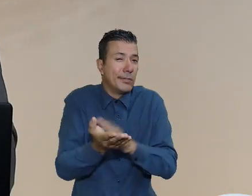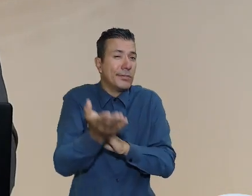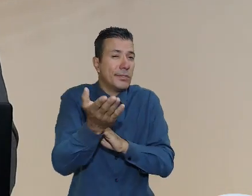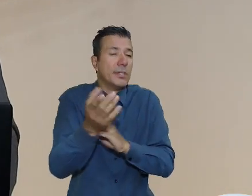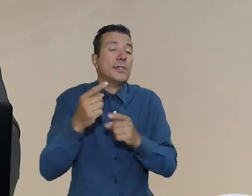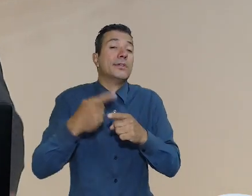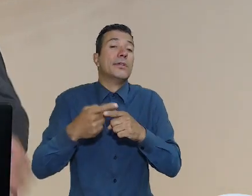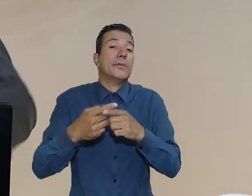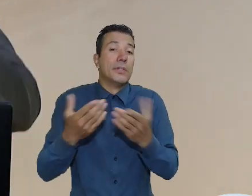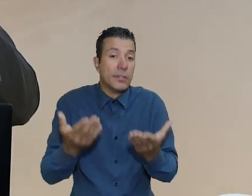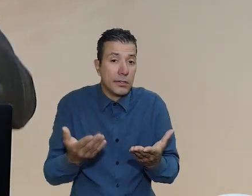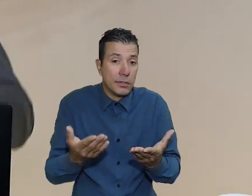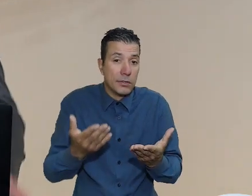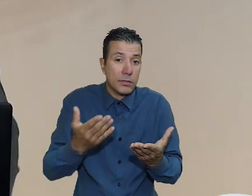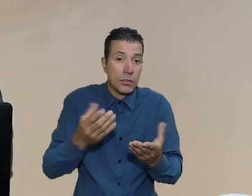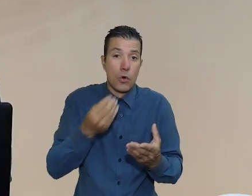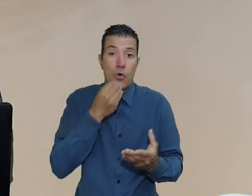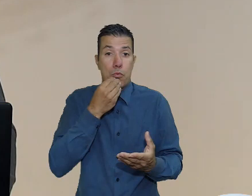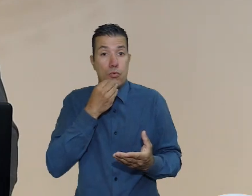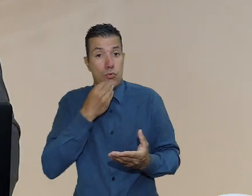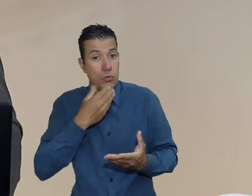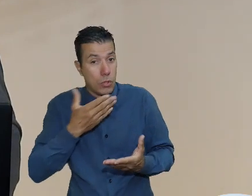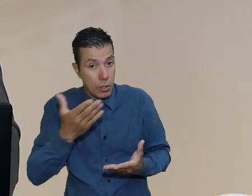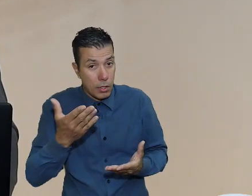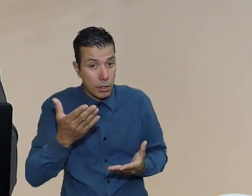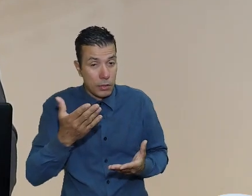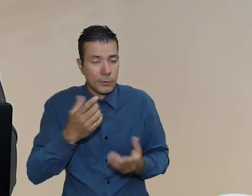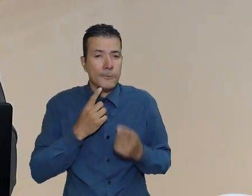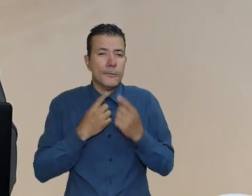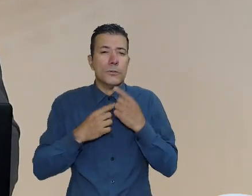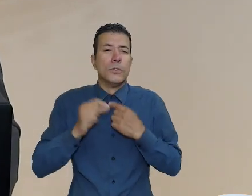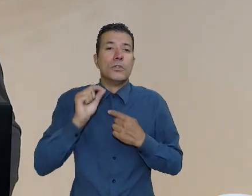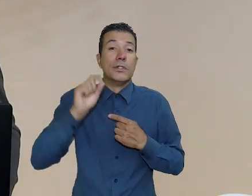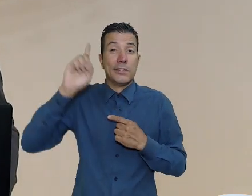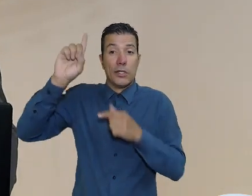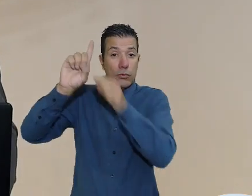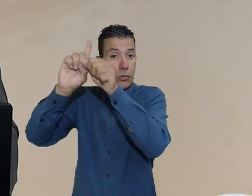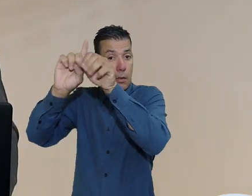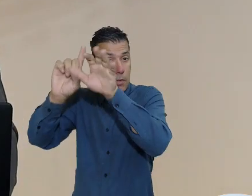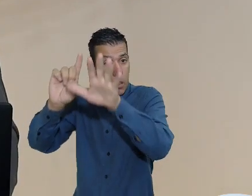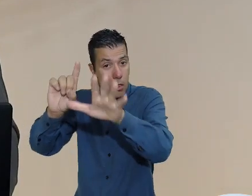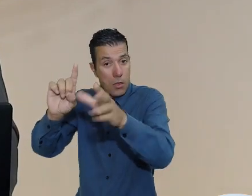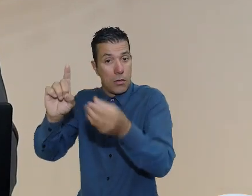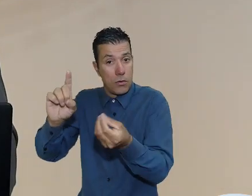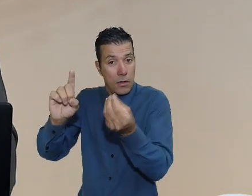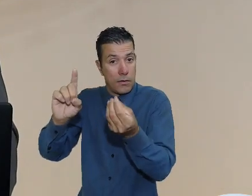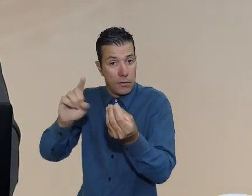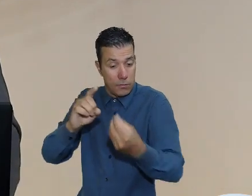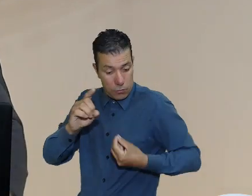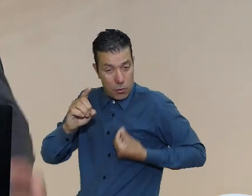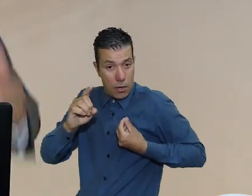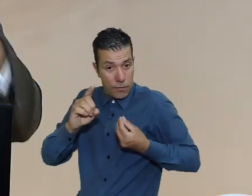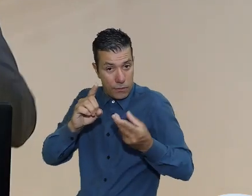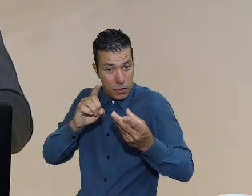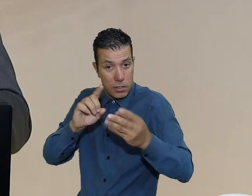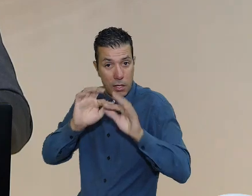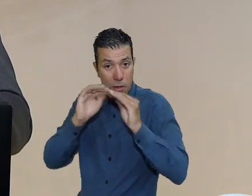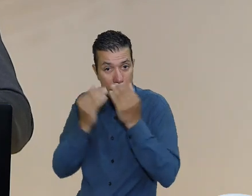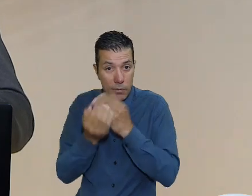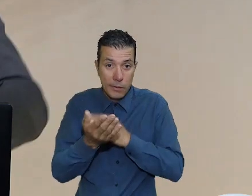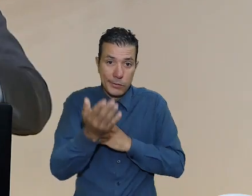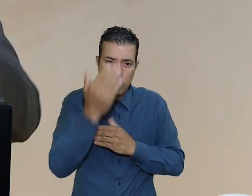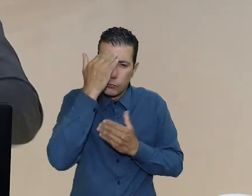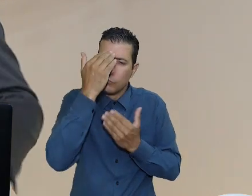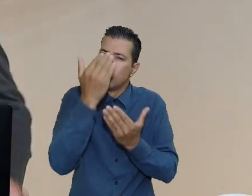que então, tendo esta oportunidade, o nosso desejo é que Deus continue abençoando sua vida e então, gratos